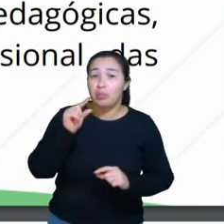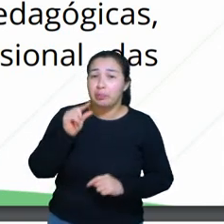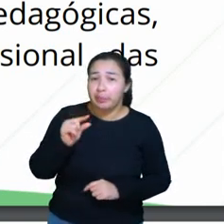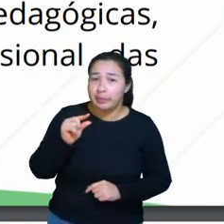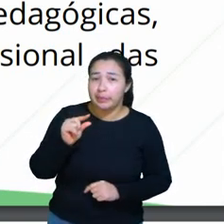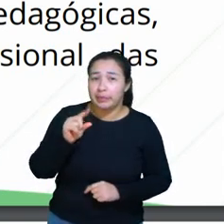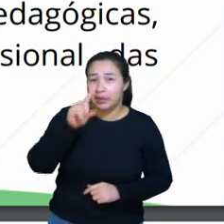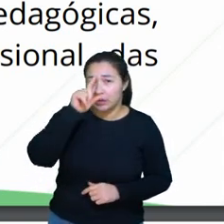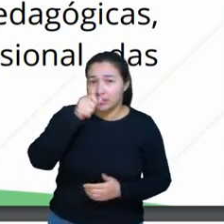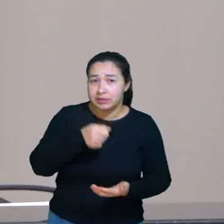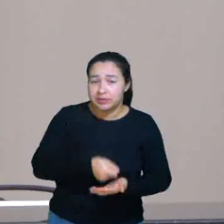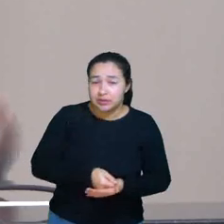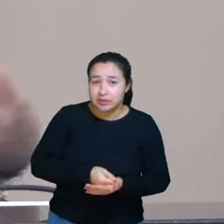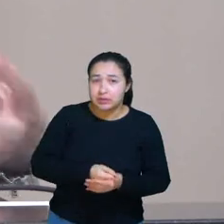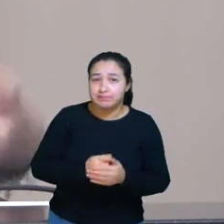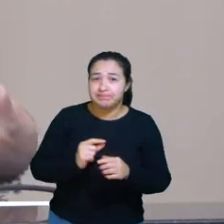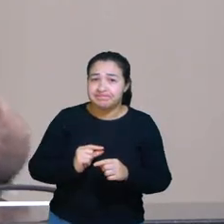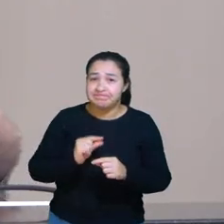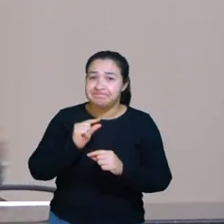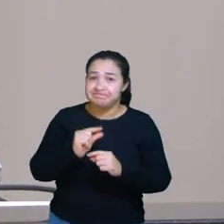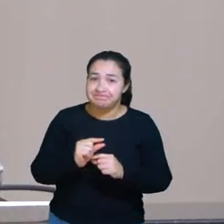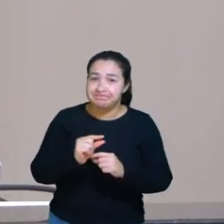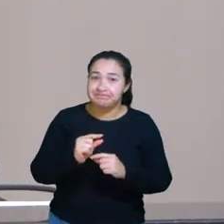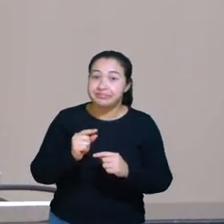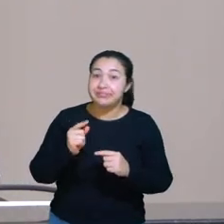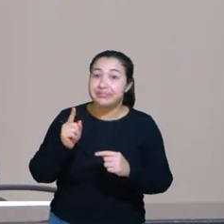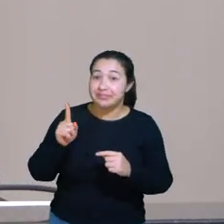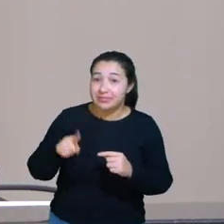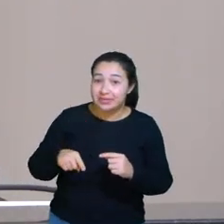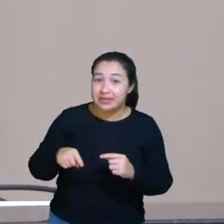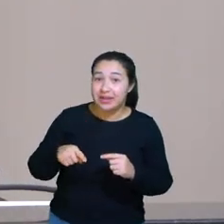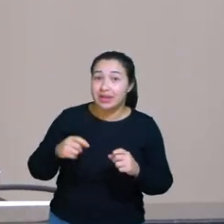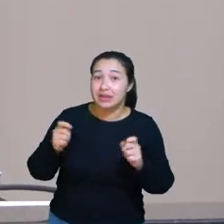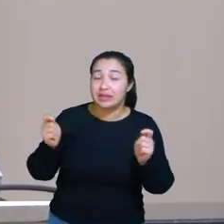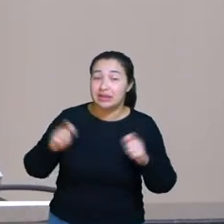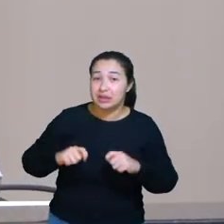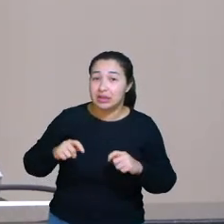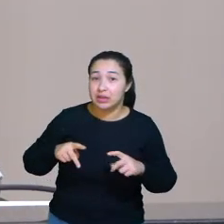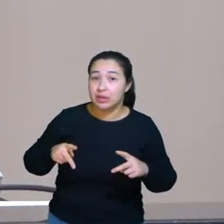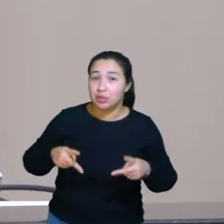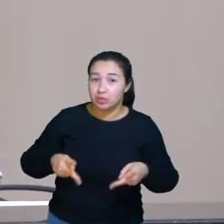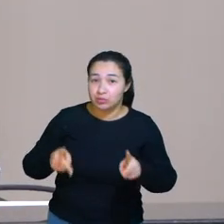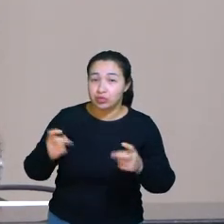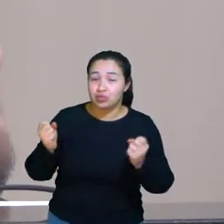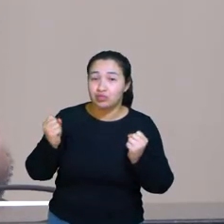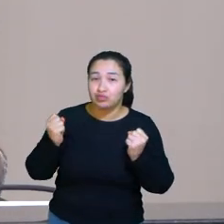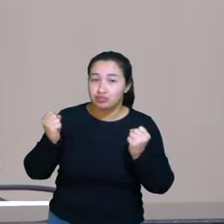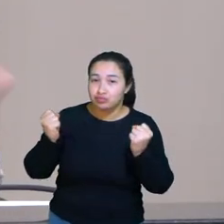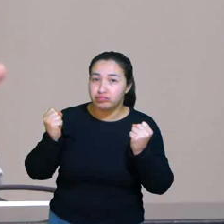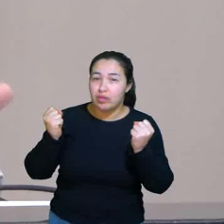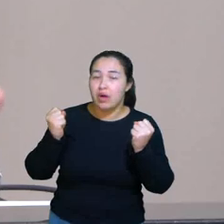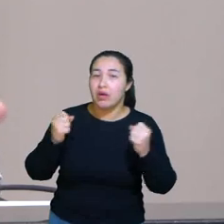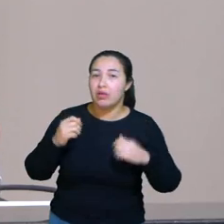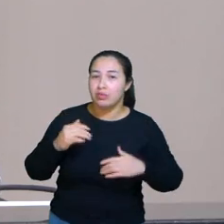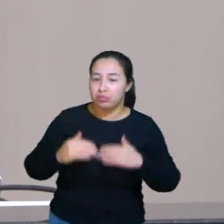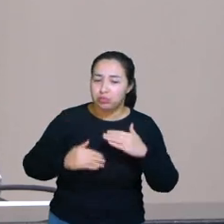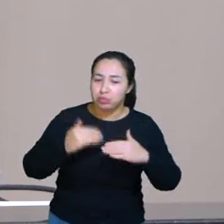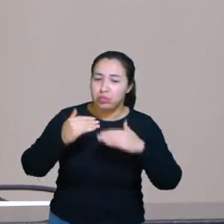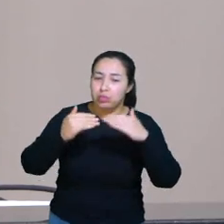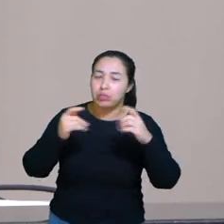é né que que ele se ganhe força e e e consiga